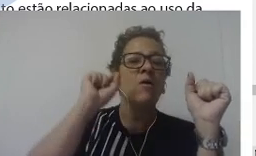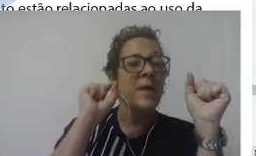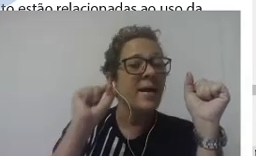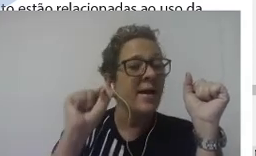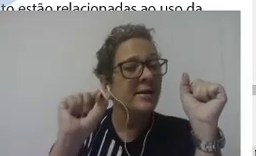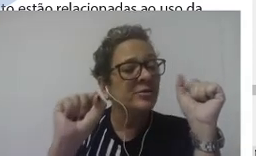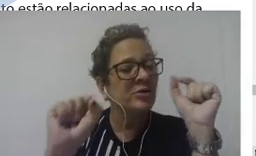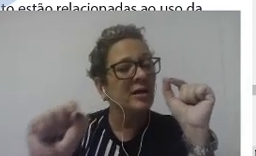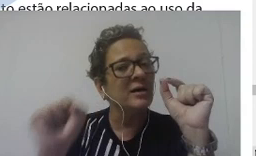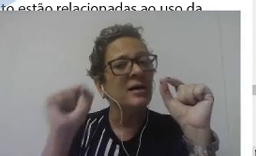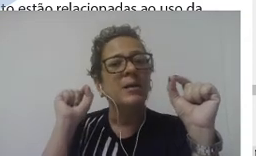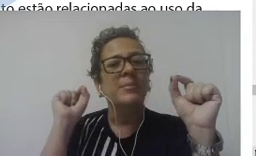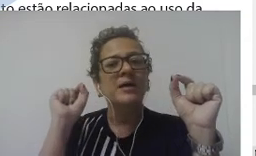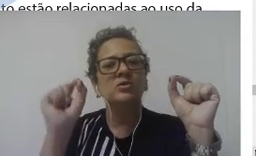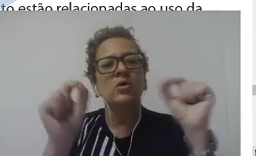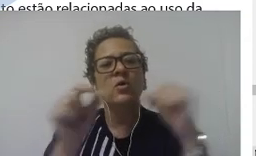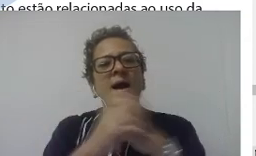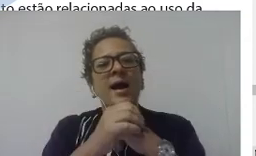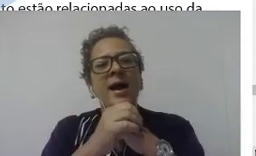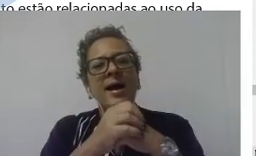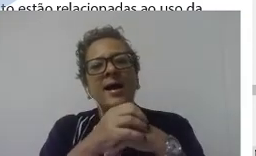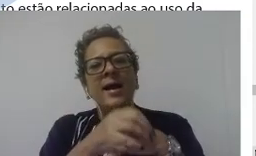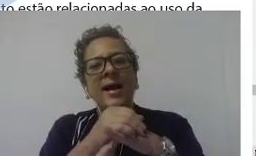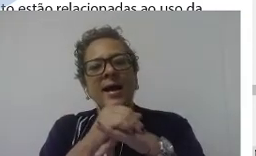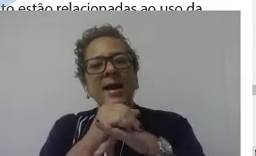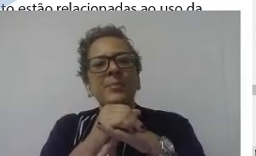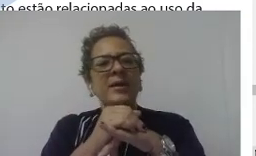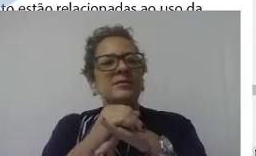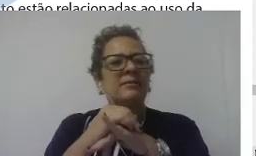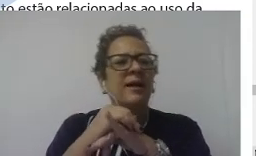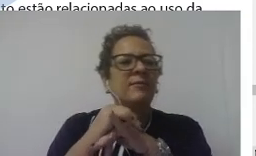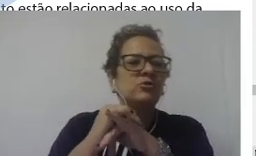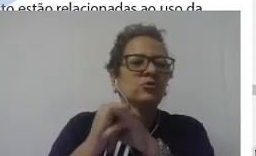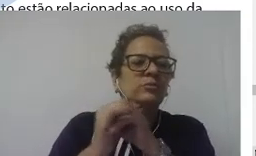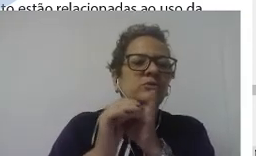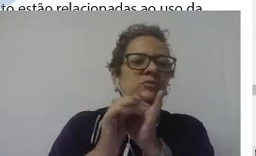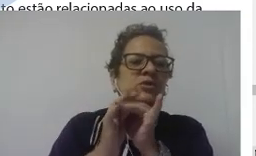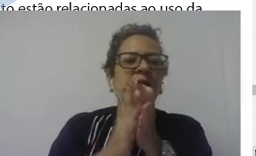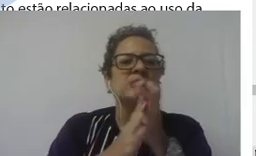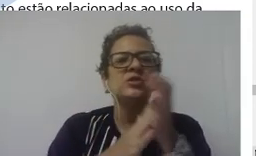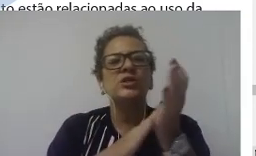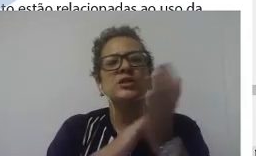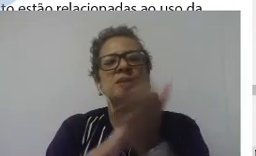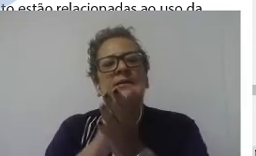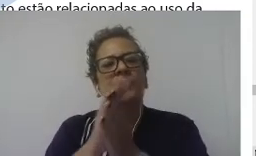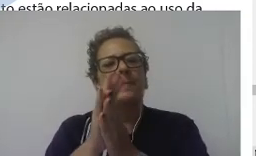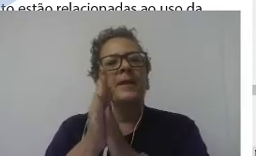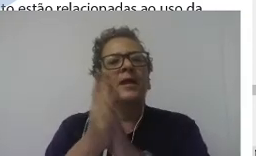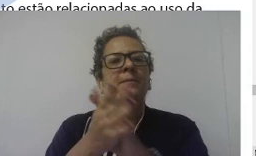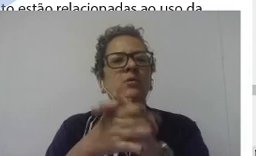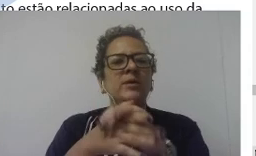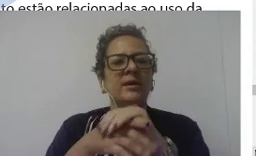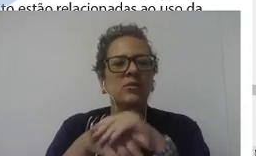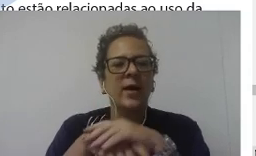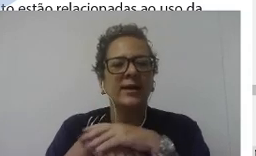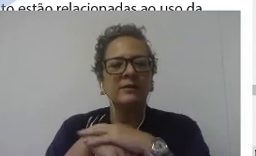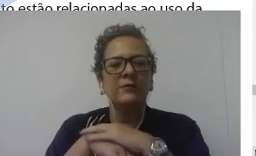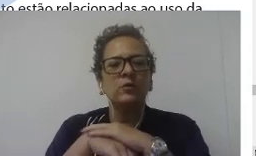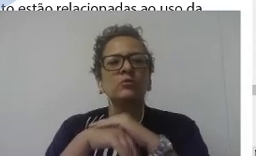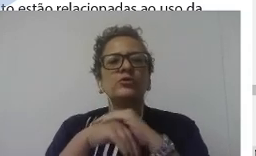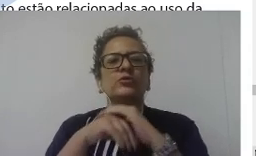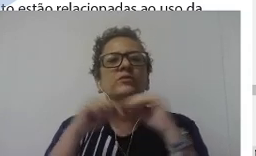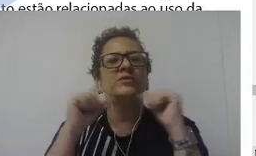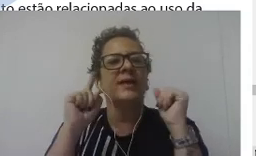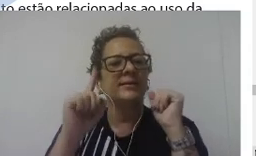a comédia passou a representar costumes do dia a dia. Em 1540,